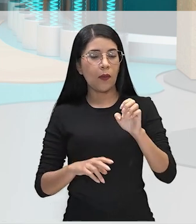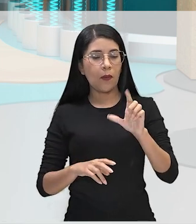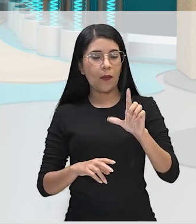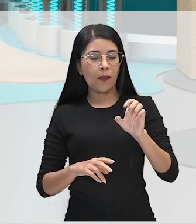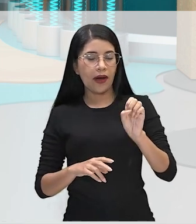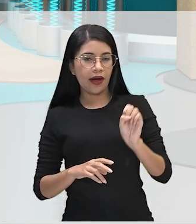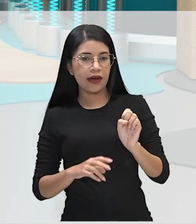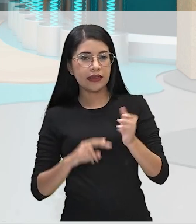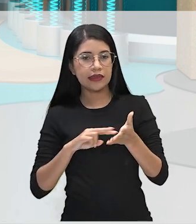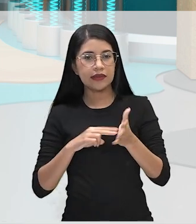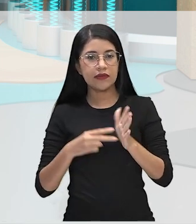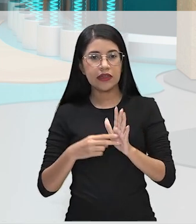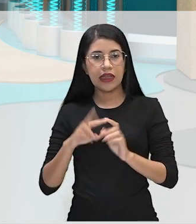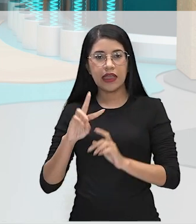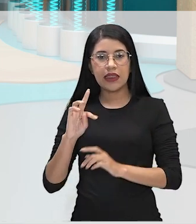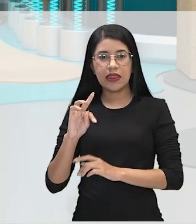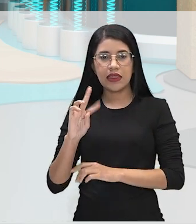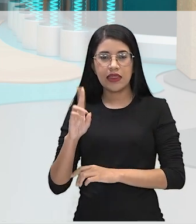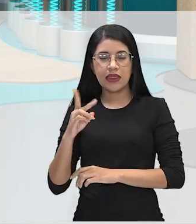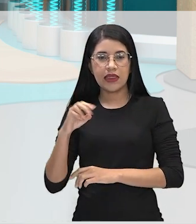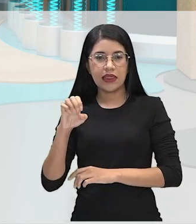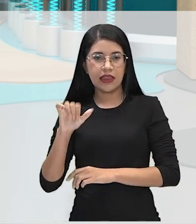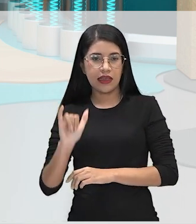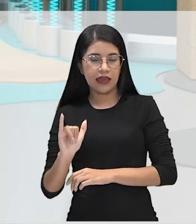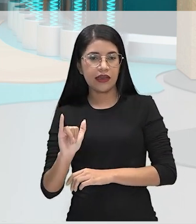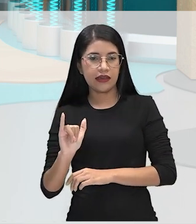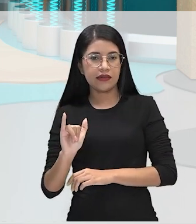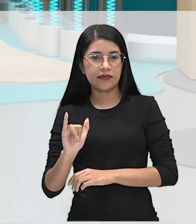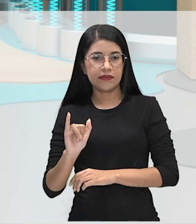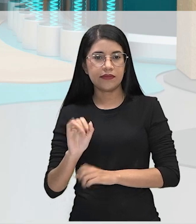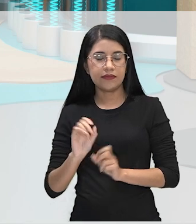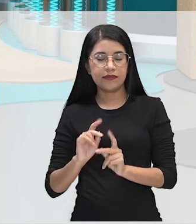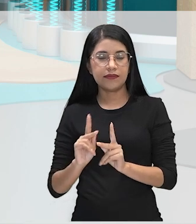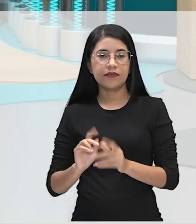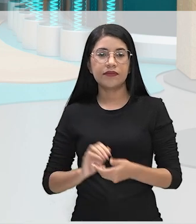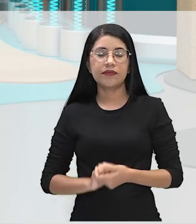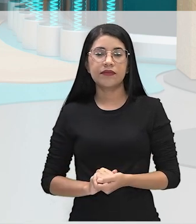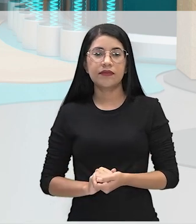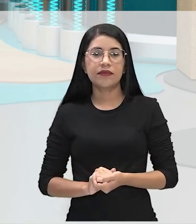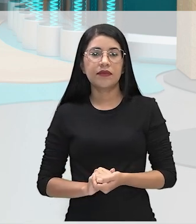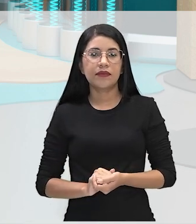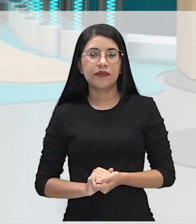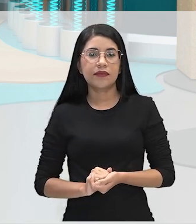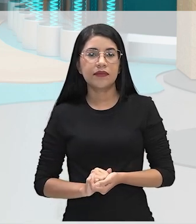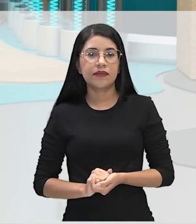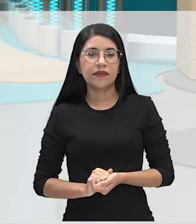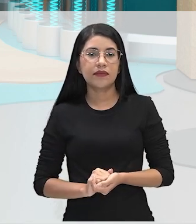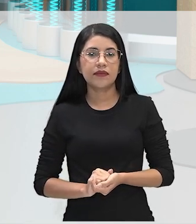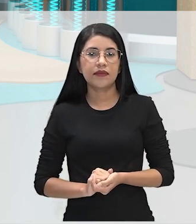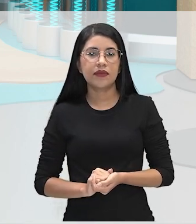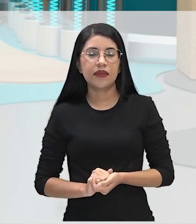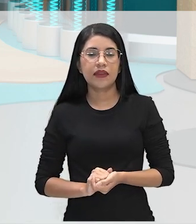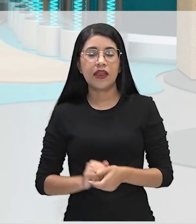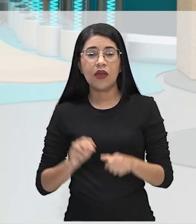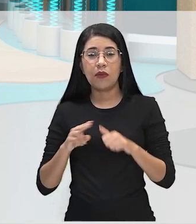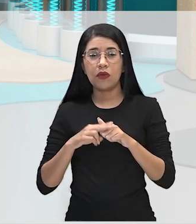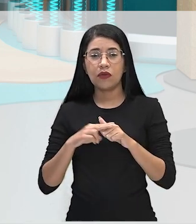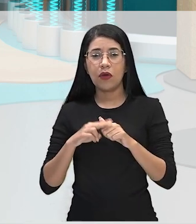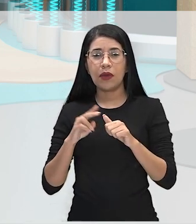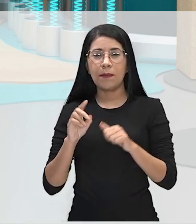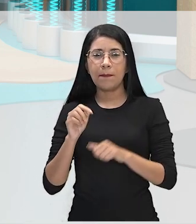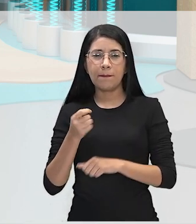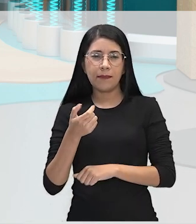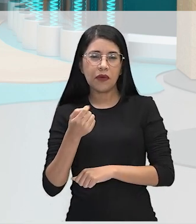será o they. Eles ou elas, tá, pessoal? Na língua inglesa nós temos menos pronomes que na língua portuguesa, então